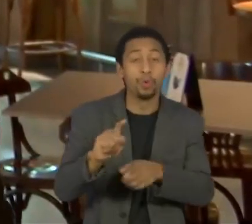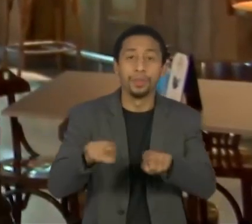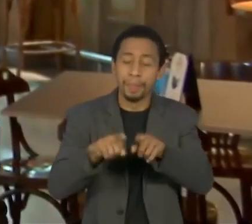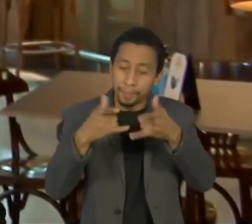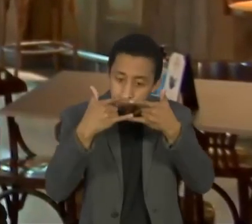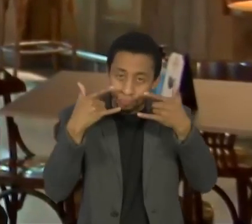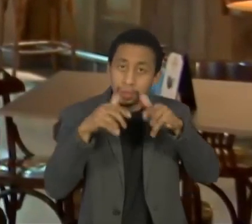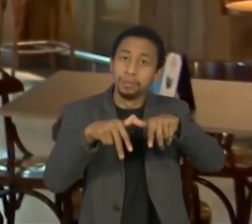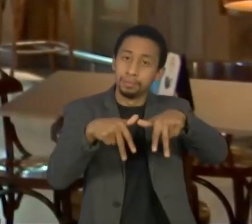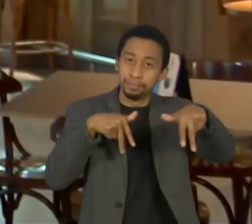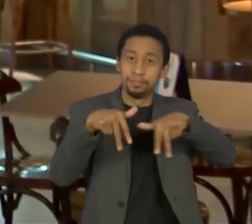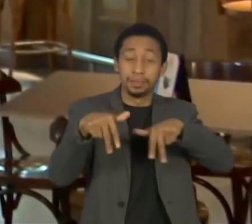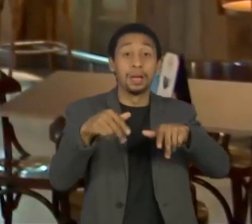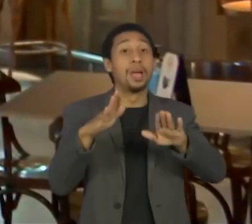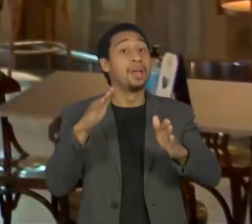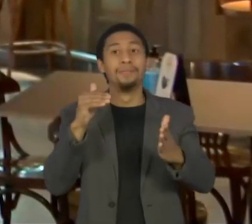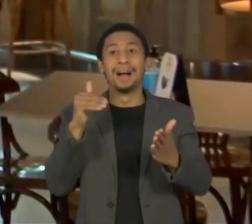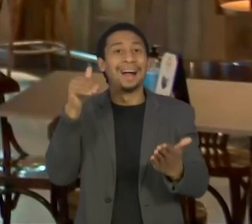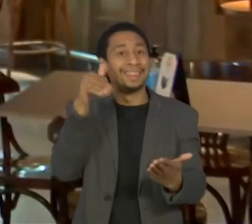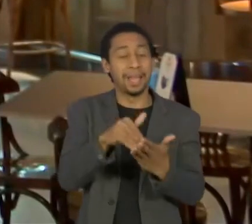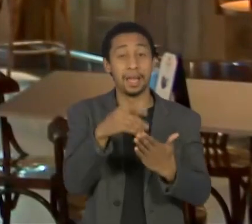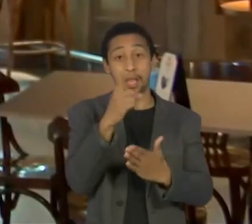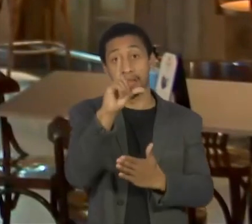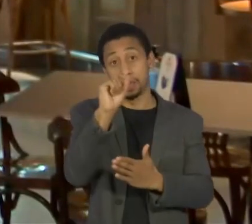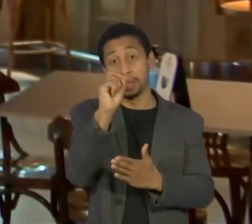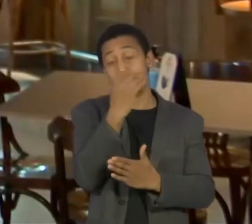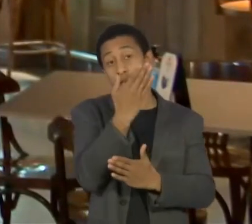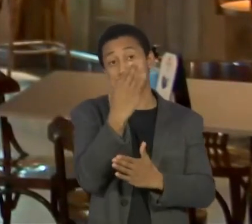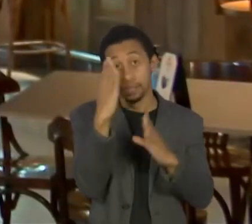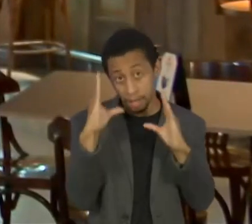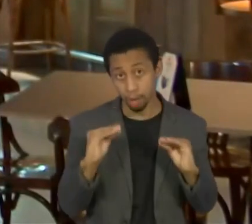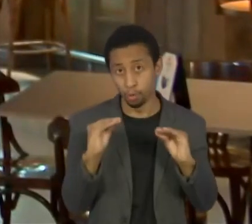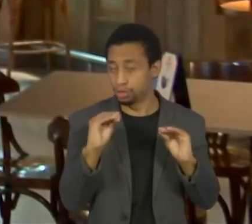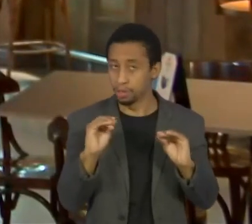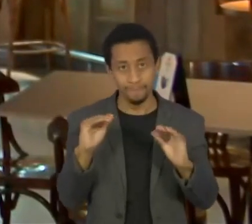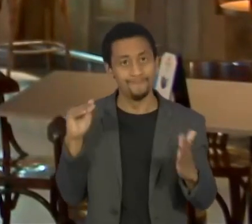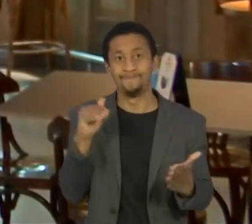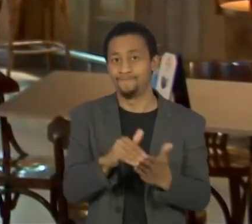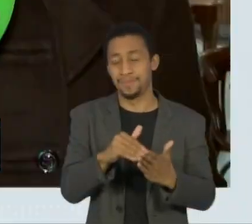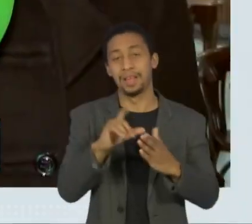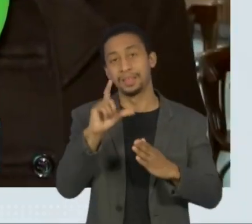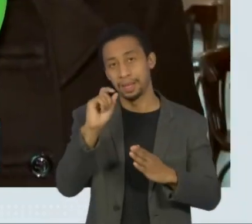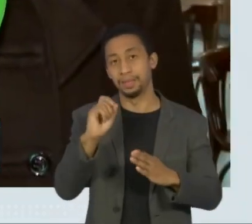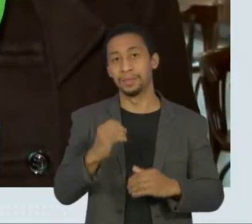Então, 10 horas é o horário limite para fechamento de todos esses estabelecimentos. Joyce.